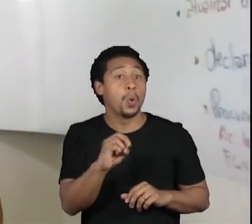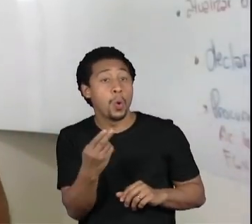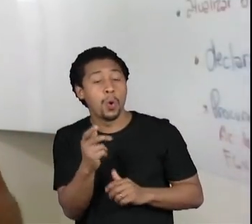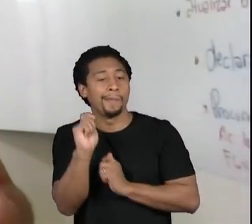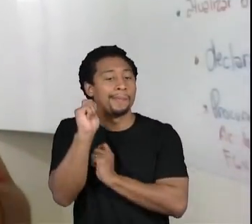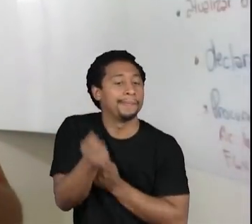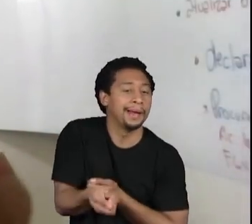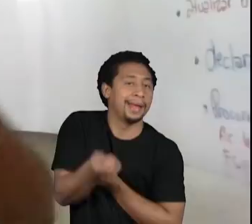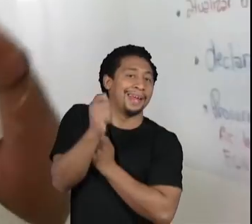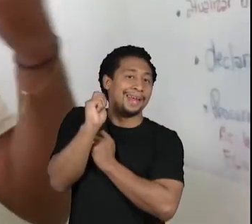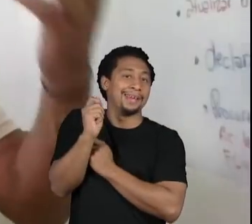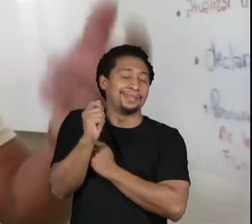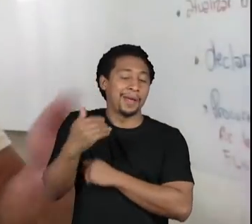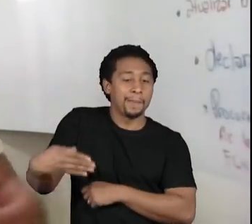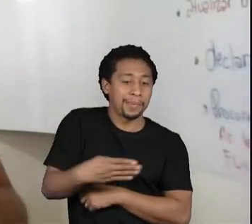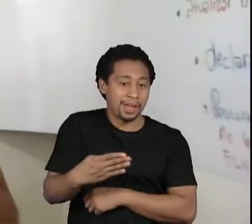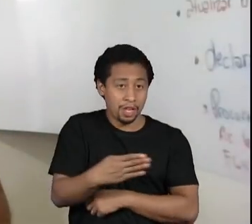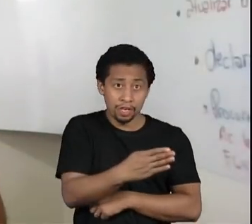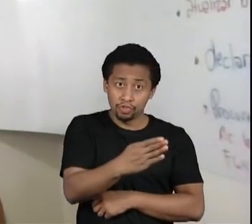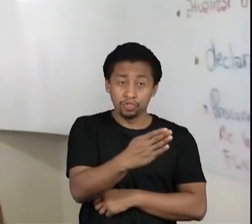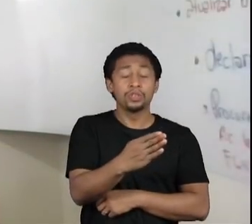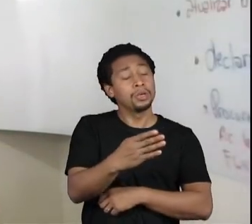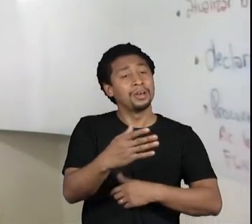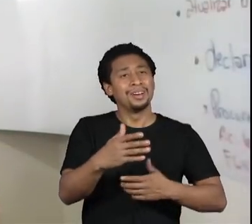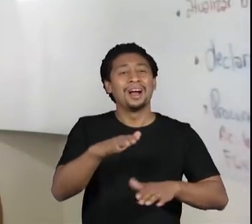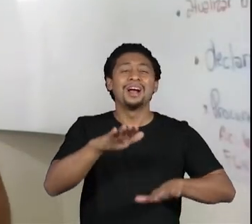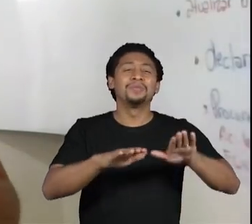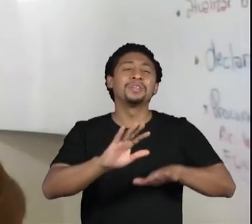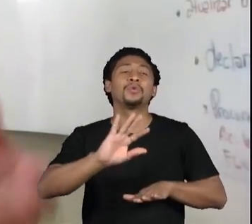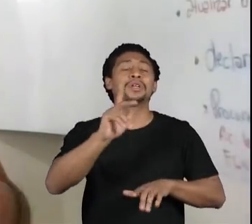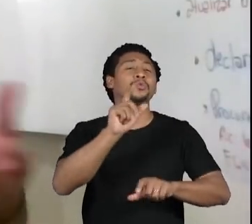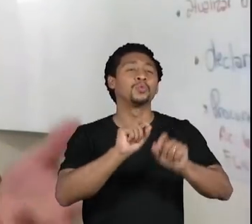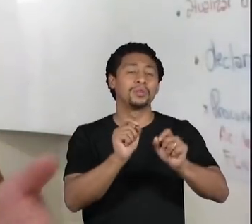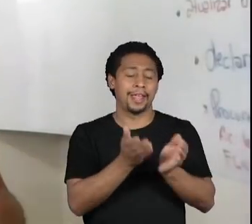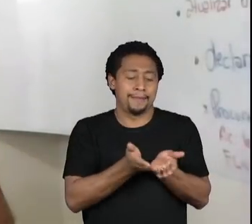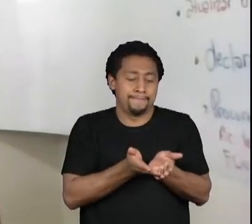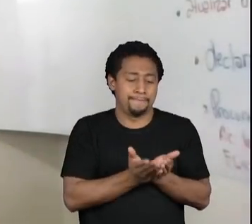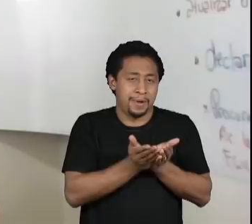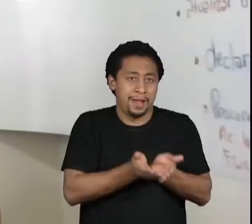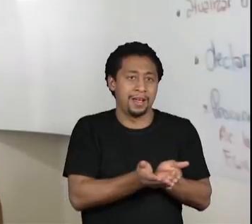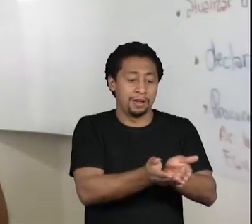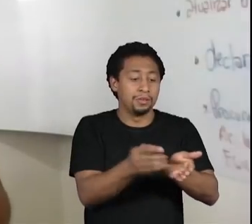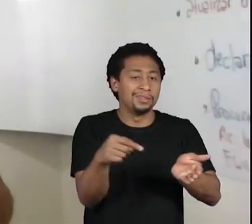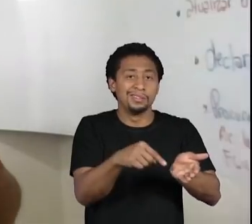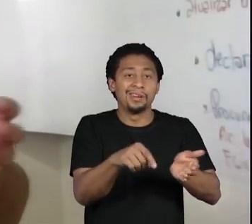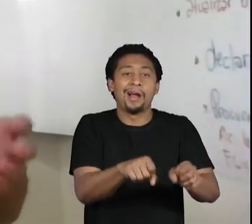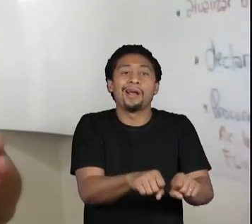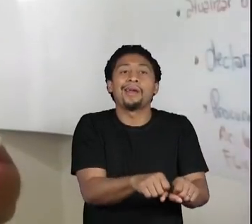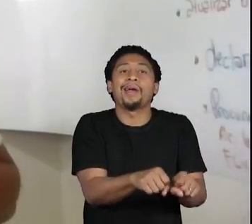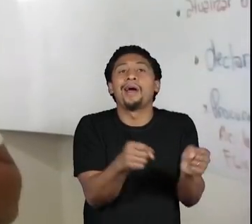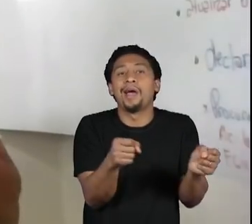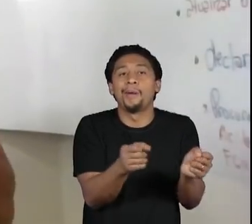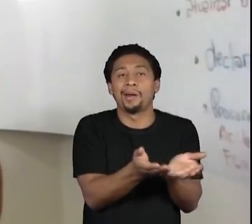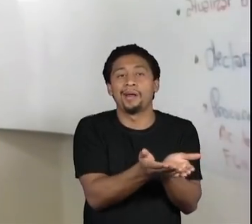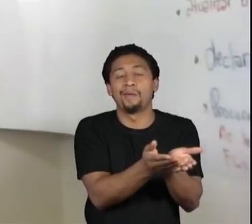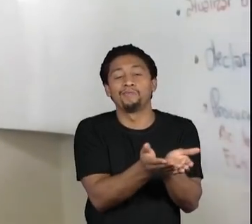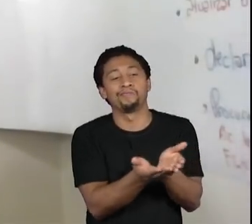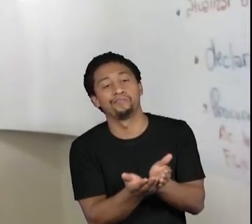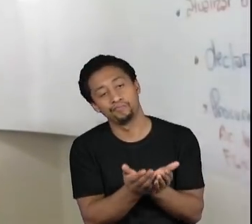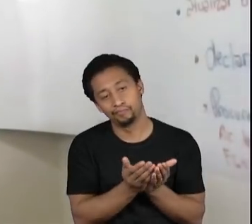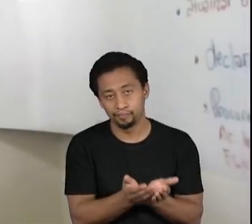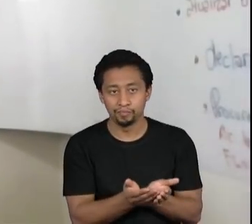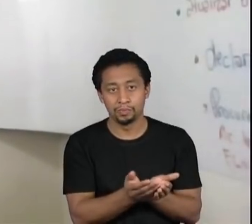dele. Quebrou, ele tem que trazer para Bragança, gastar um dinheiro. Ele queria aprender a mexer. Aí a gente vai levar um professor para